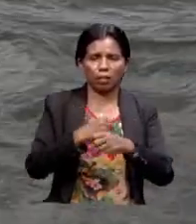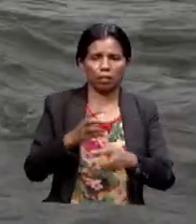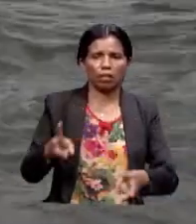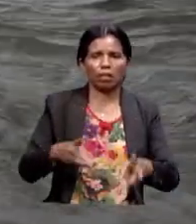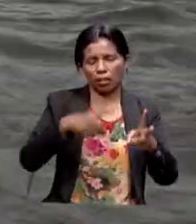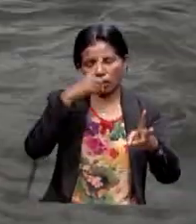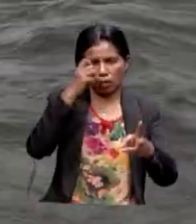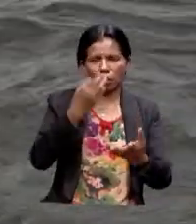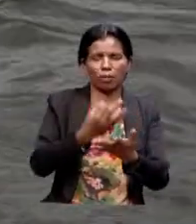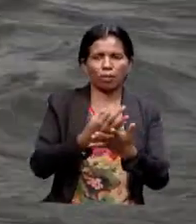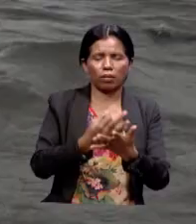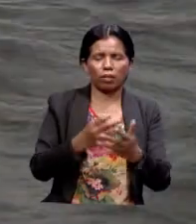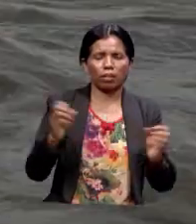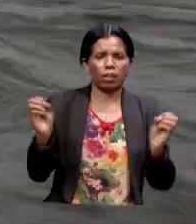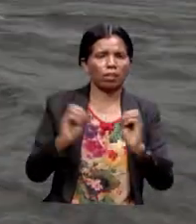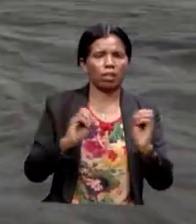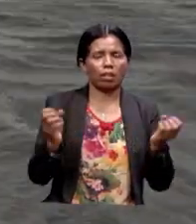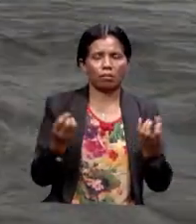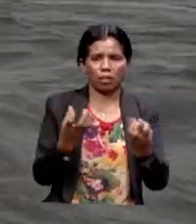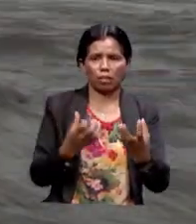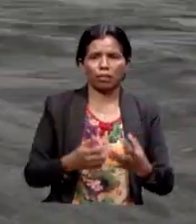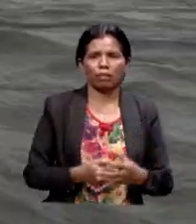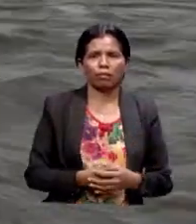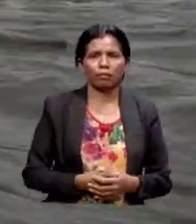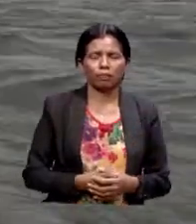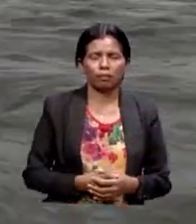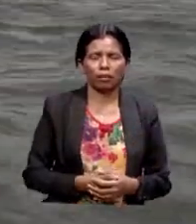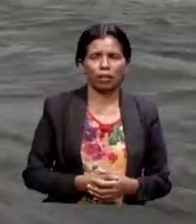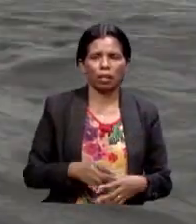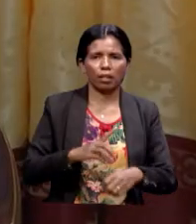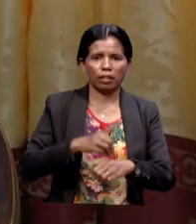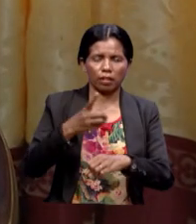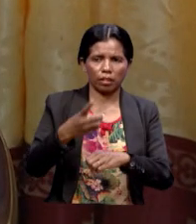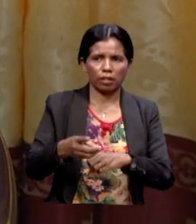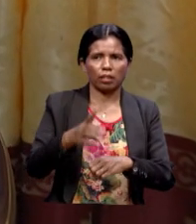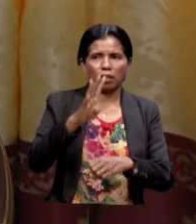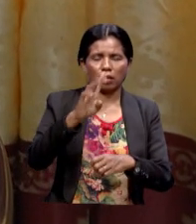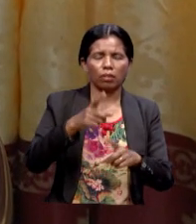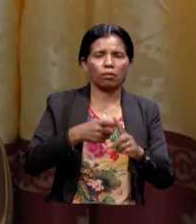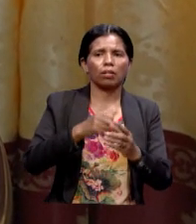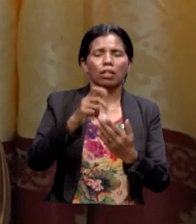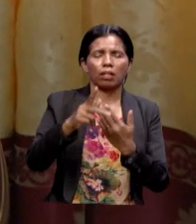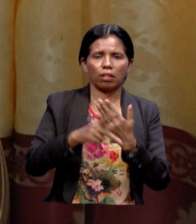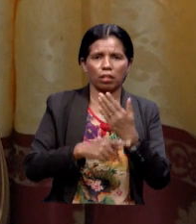tambo orsamentu la suficiente. Acontecimento dia 4, fulan abril